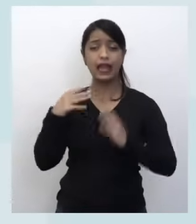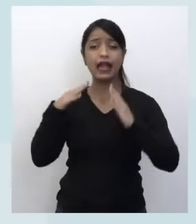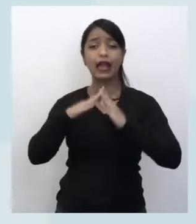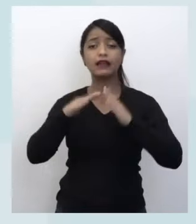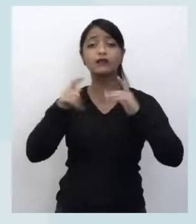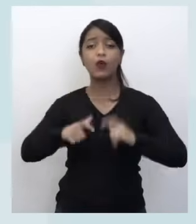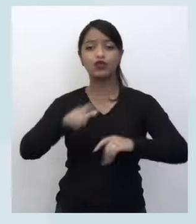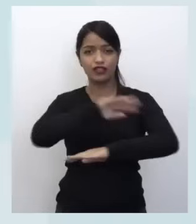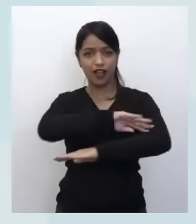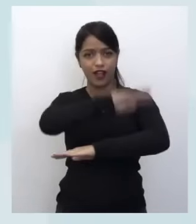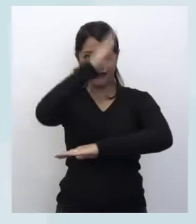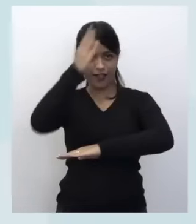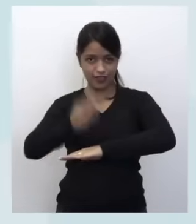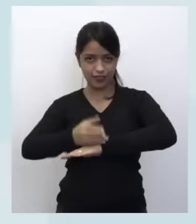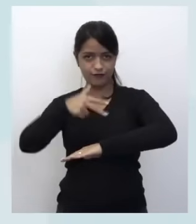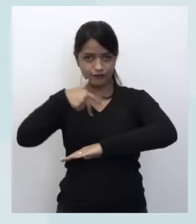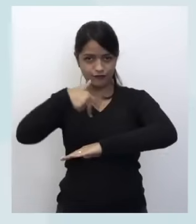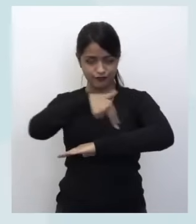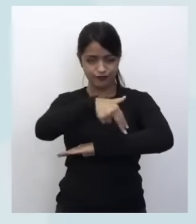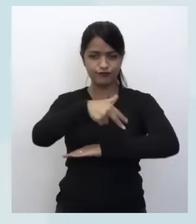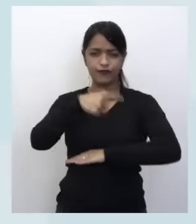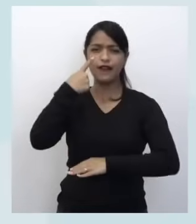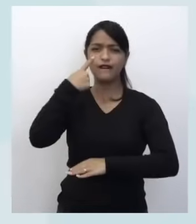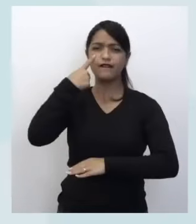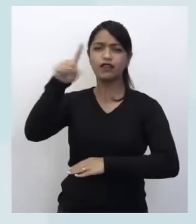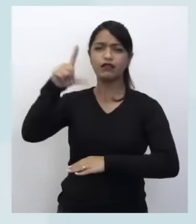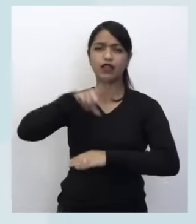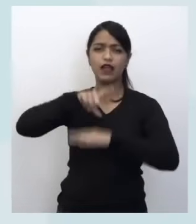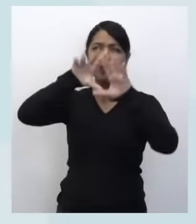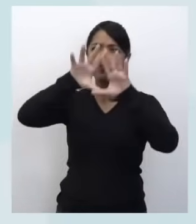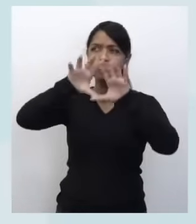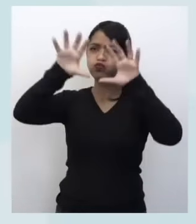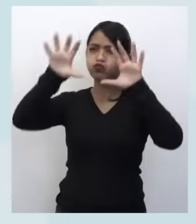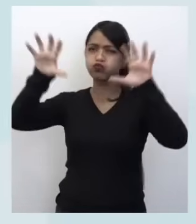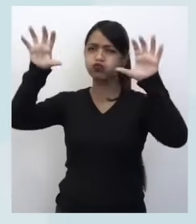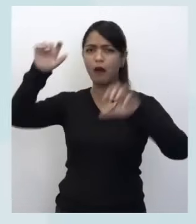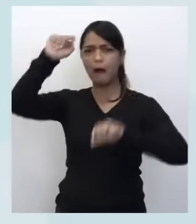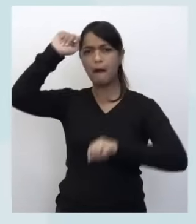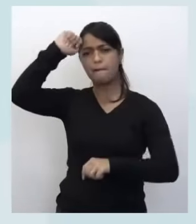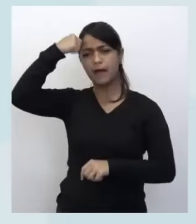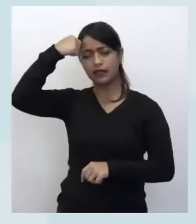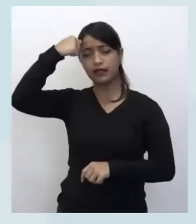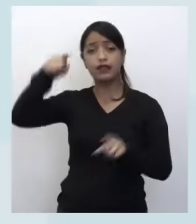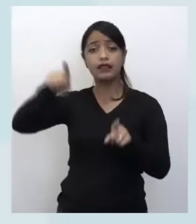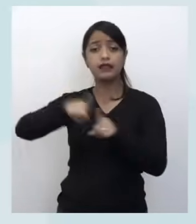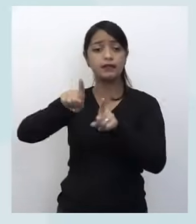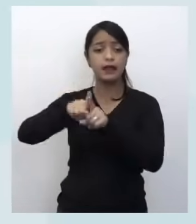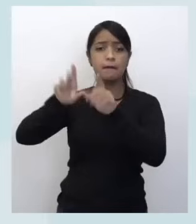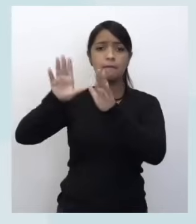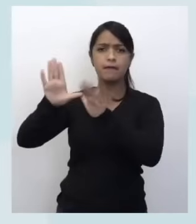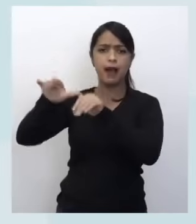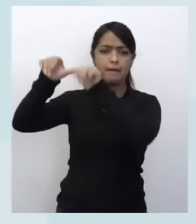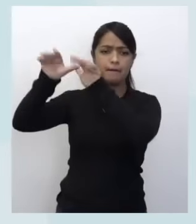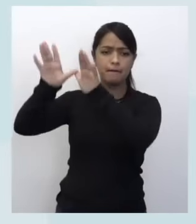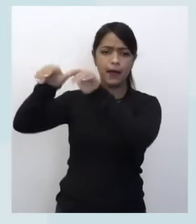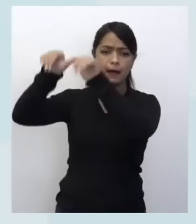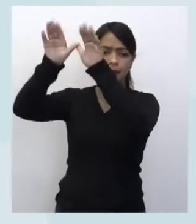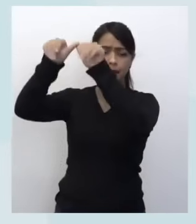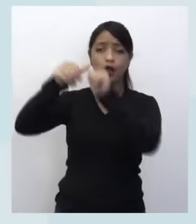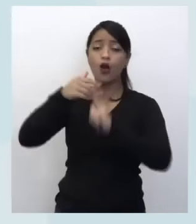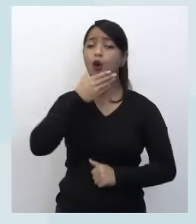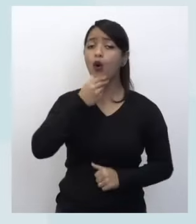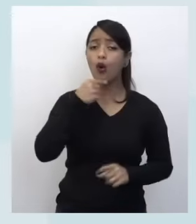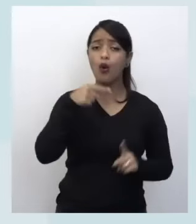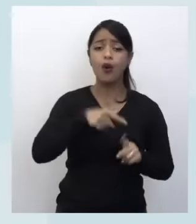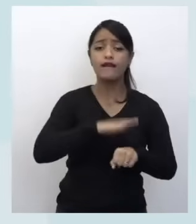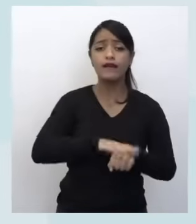aí, observou uma nuvem negra no horizonte, um bando de pássaros no céu. Ele apanhou um punhado de